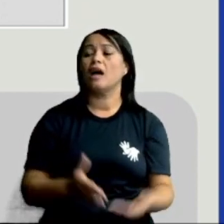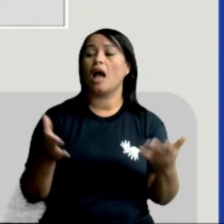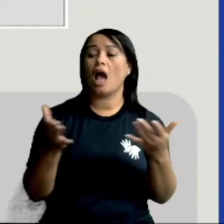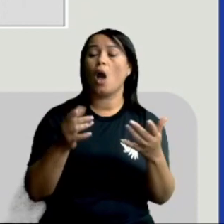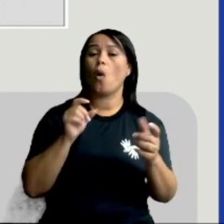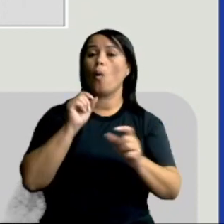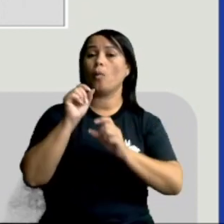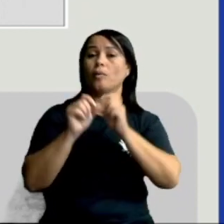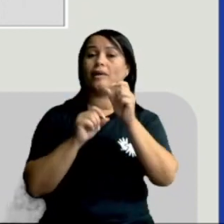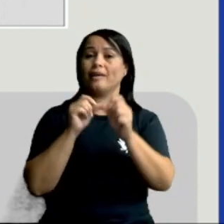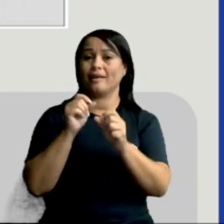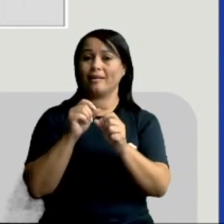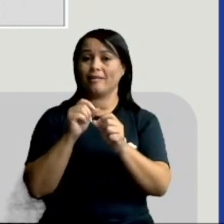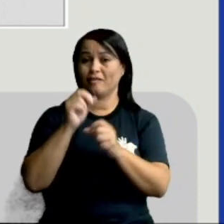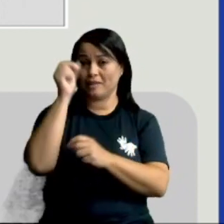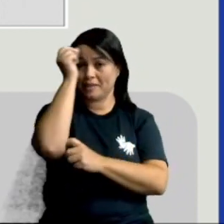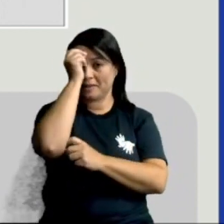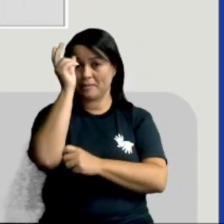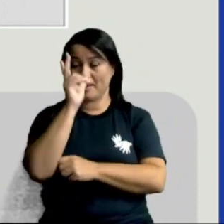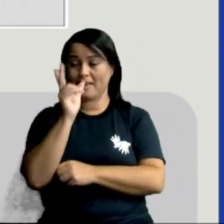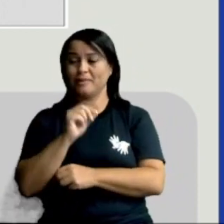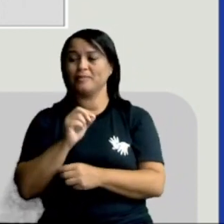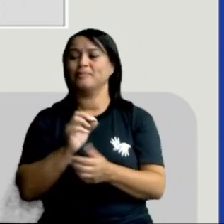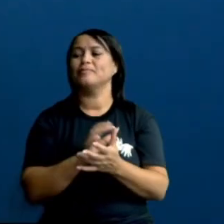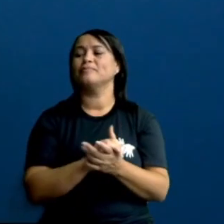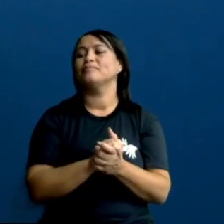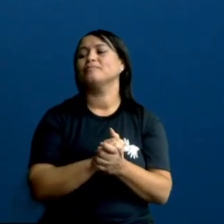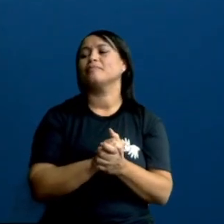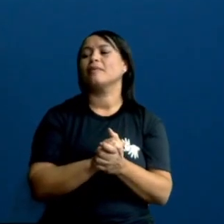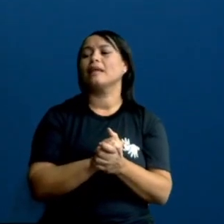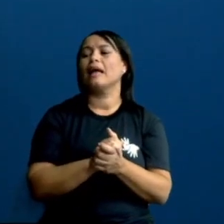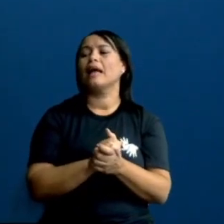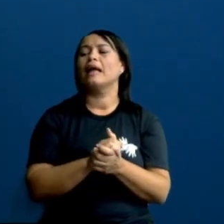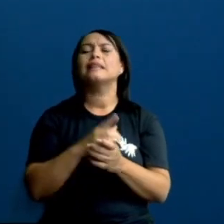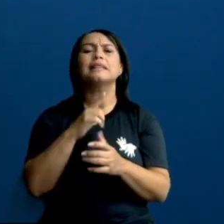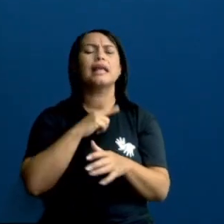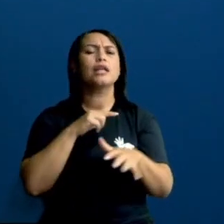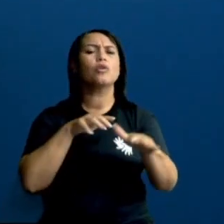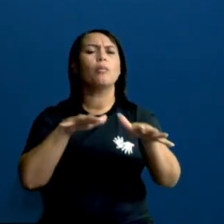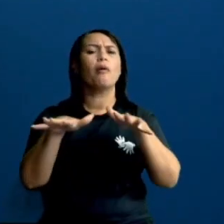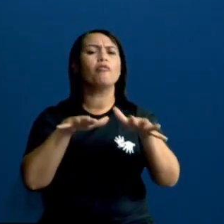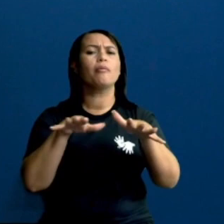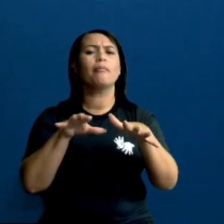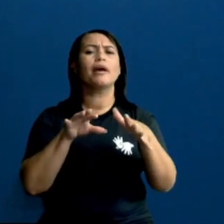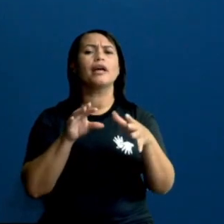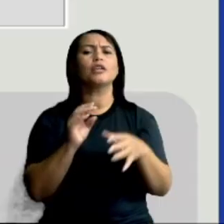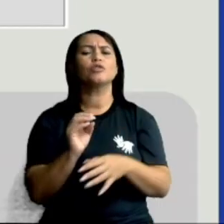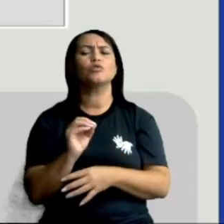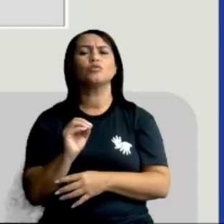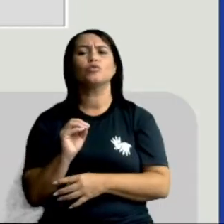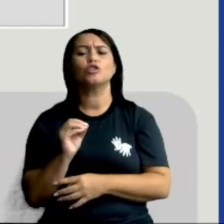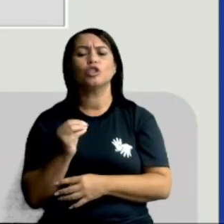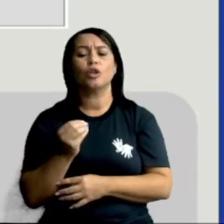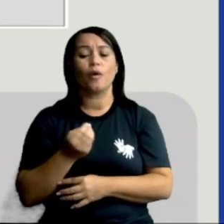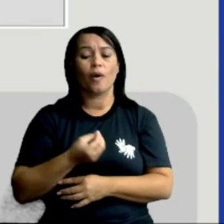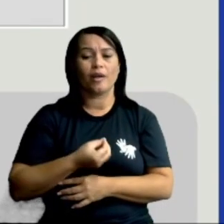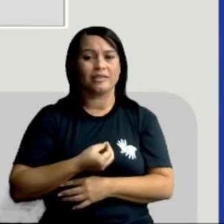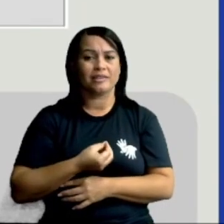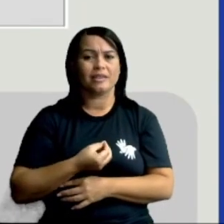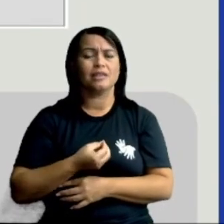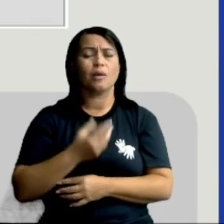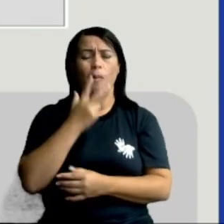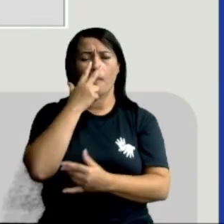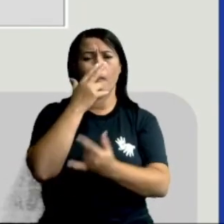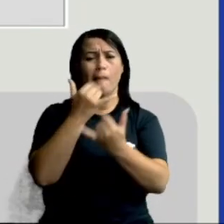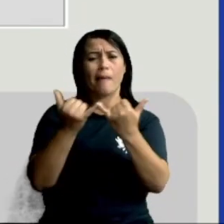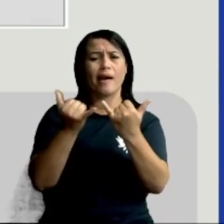Agora, ó, se liga aqui. Devido ao movimento de rotação da Terra, a aparência do seu